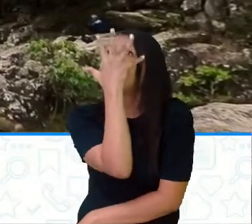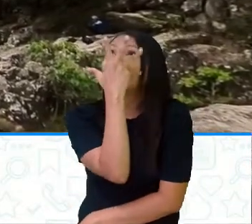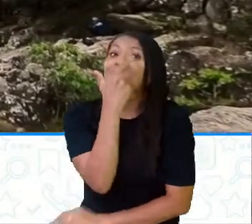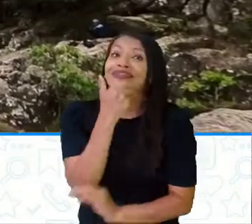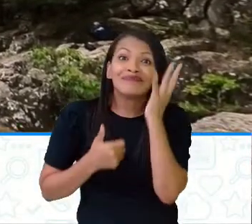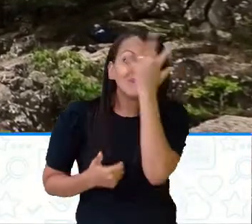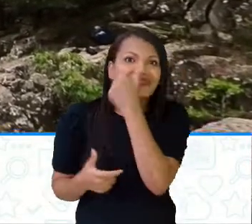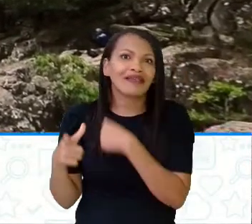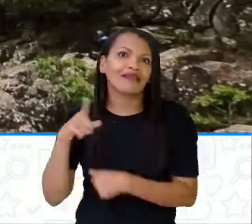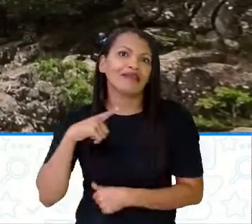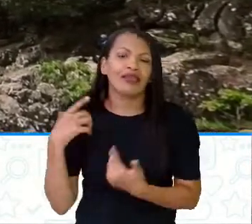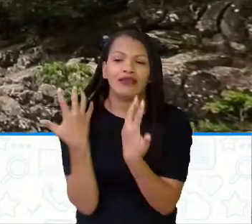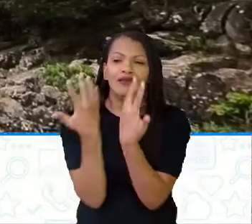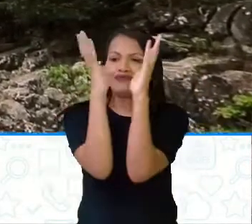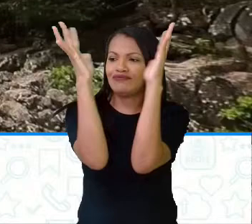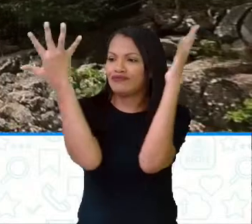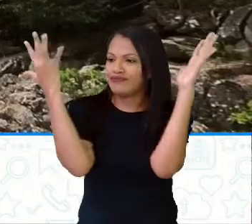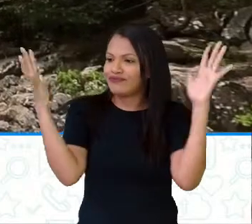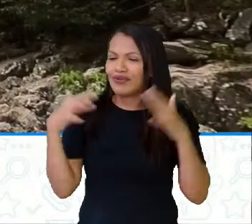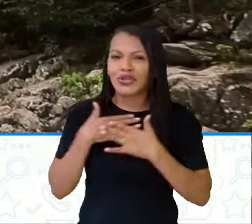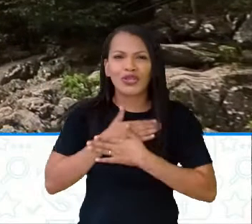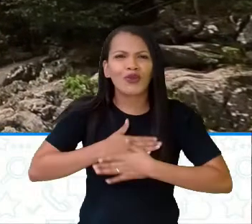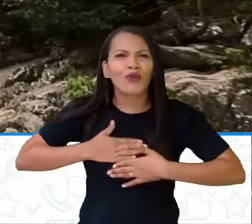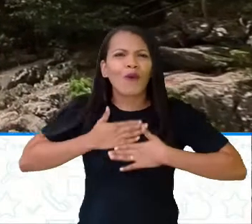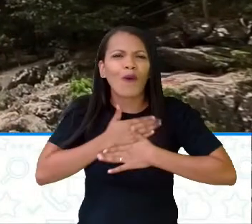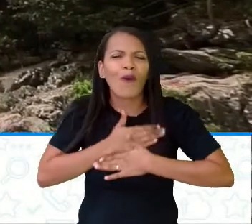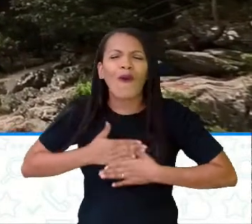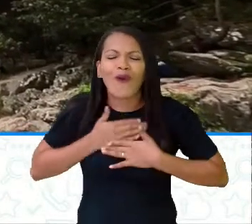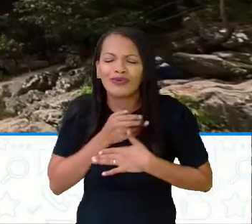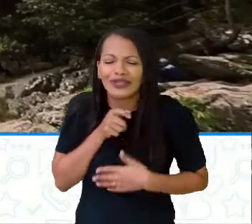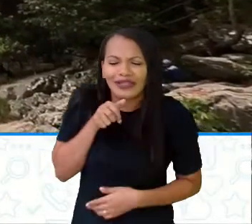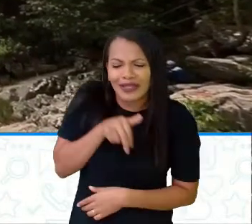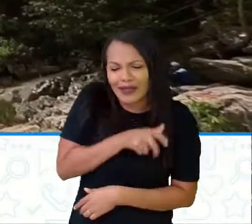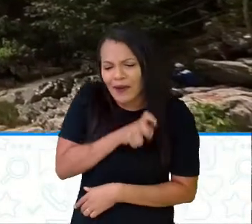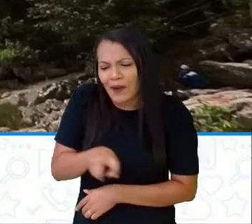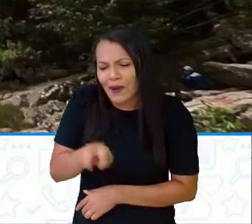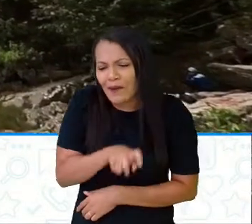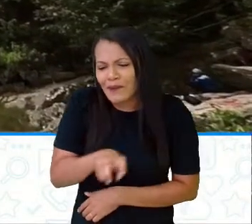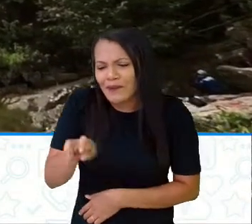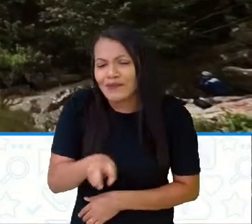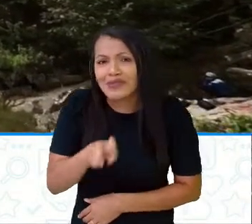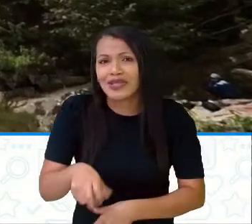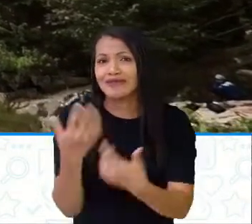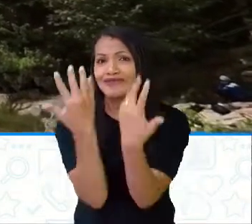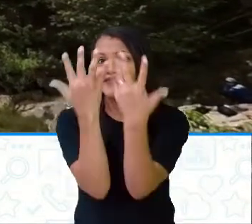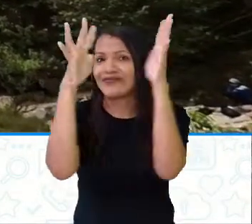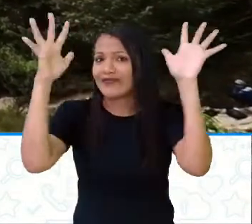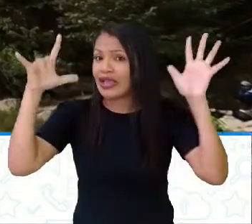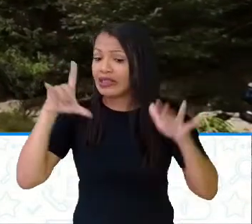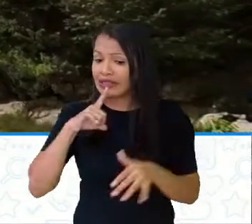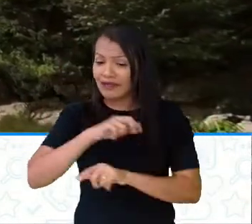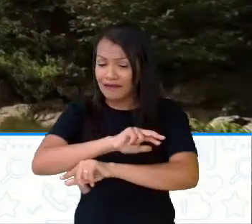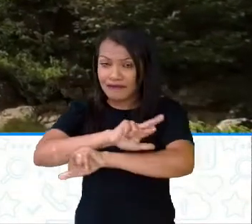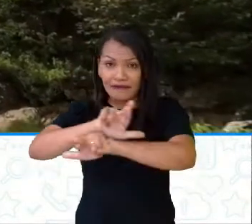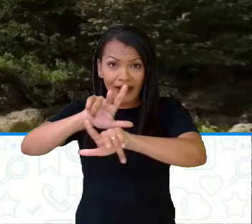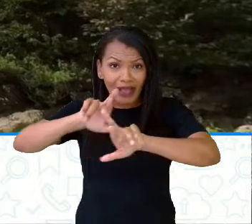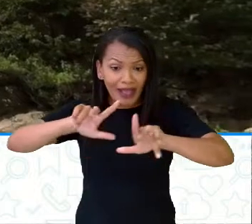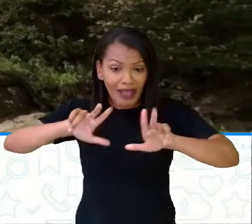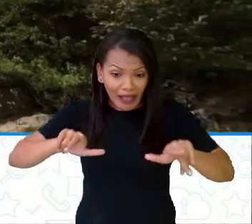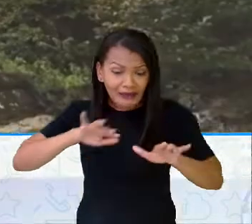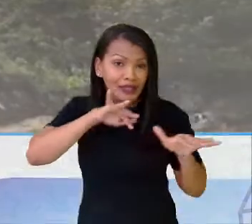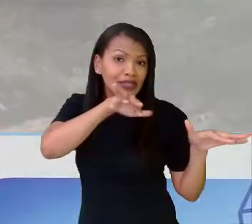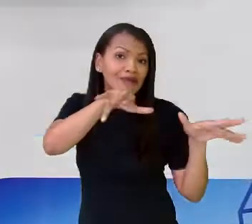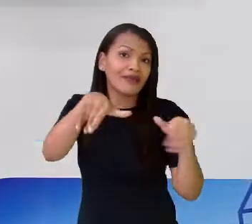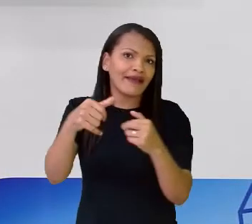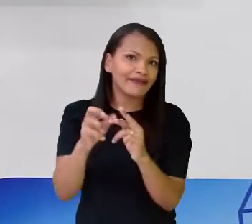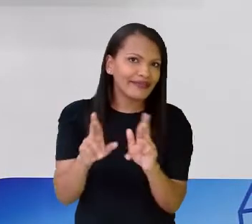muita natureza. Quem gosta de fazer trilha, aí, ó, adora. Tem vários animais diferentes que a gente não vê